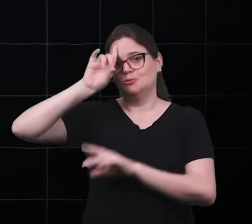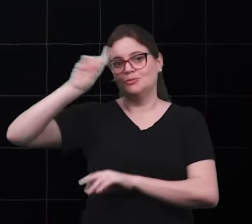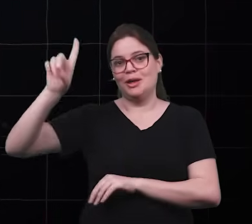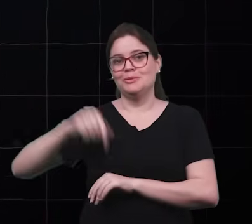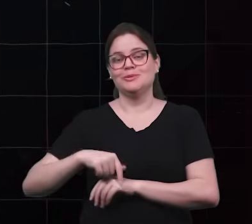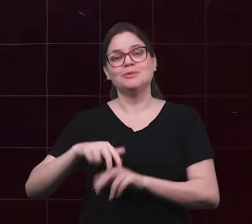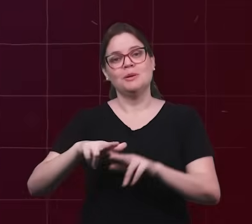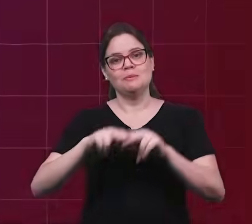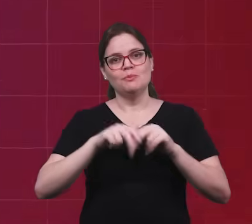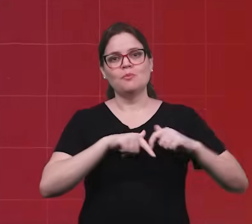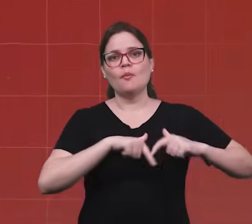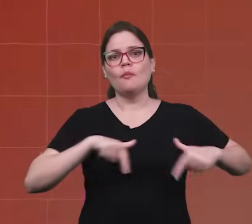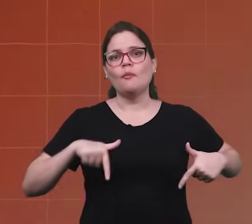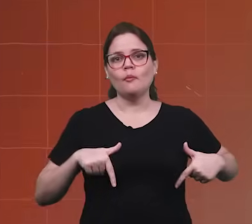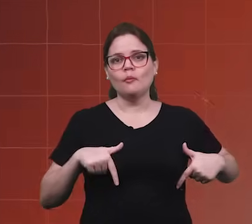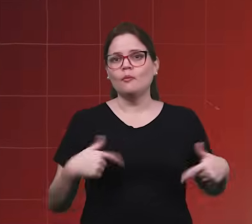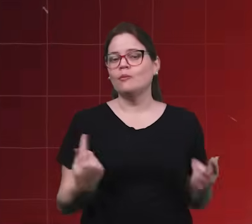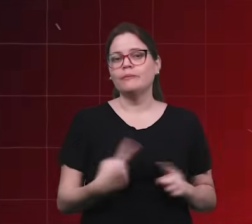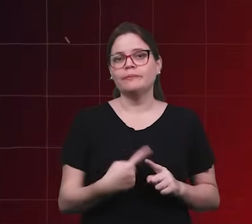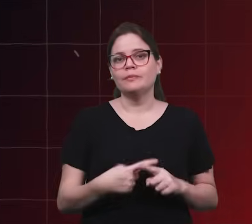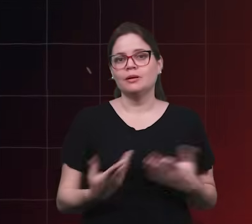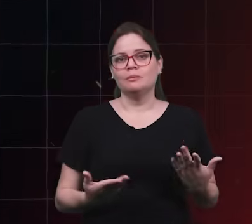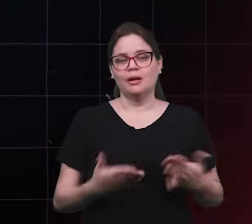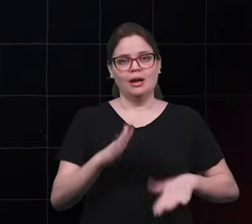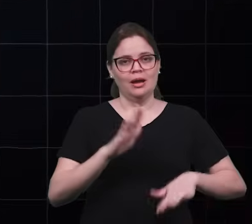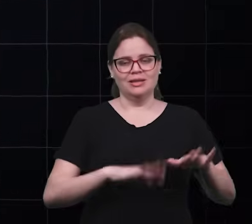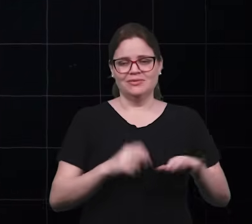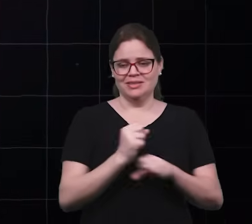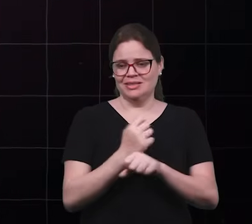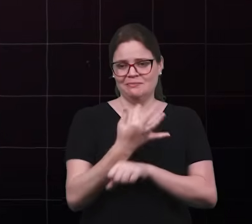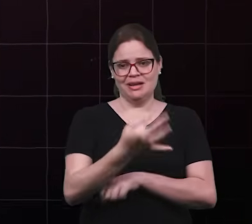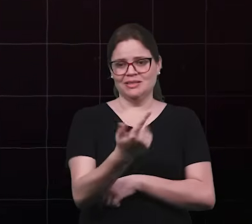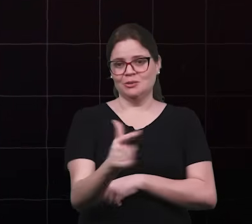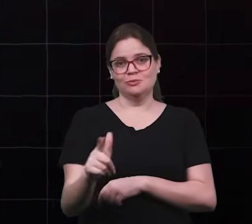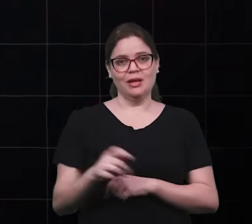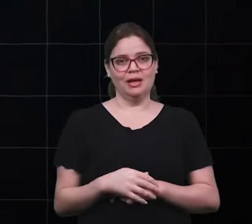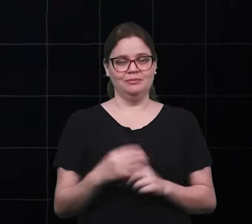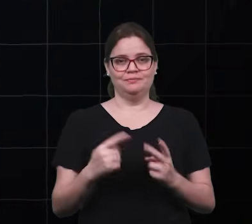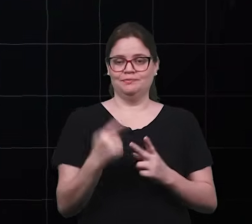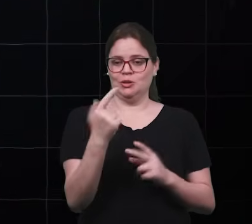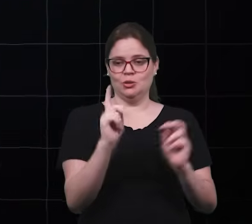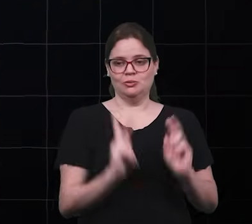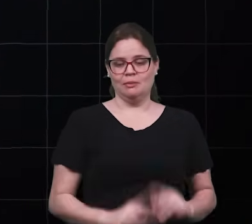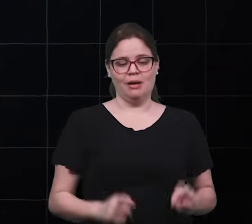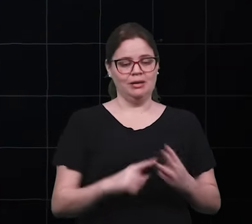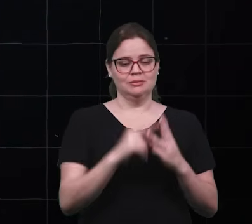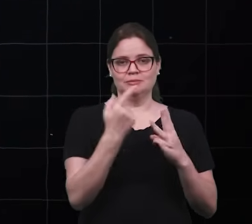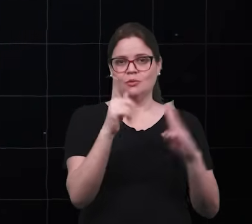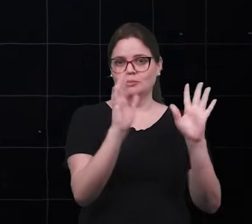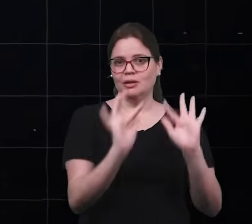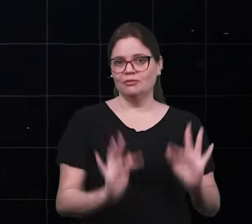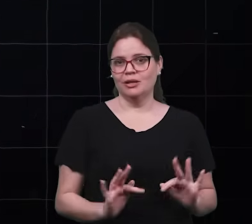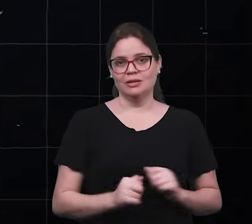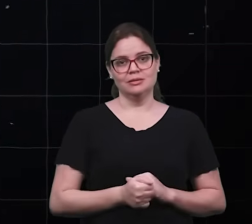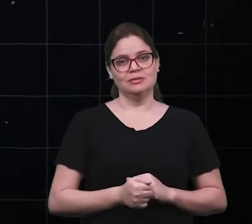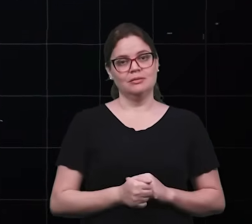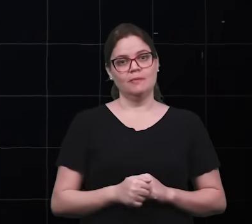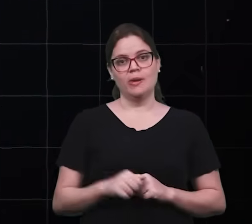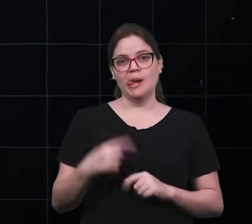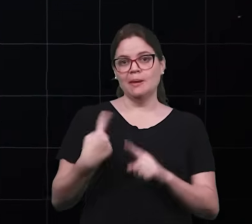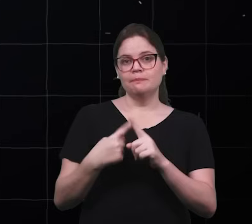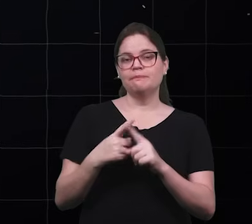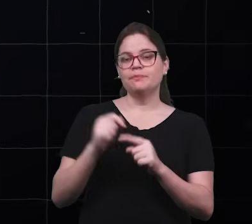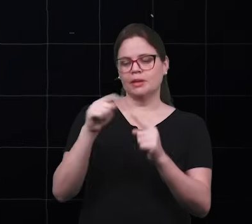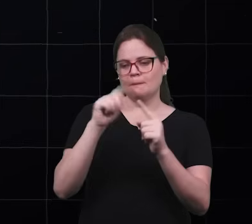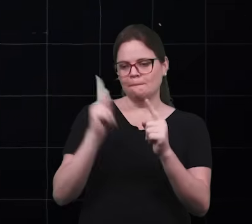vida vazia porque às vezes ele vive sem a esperança, sem a paz, sem a alegria que só o Senhor